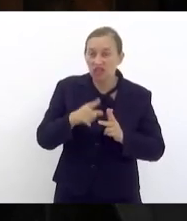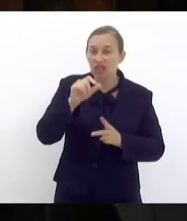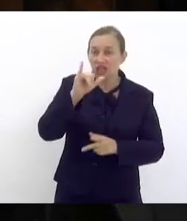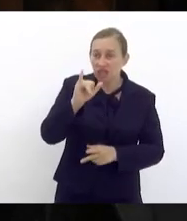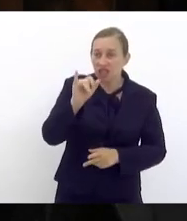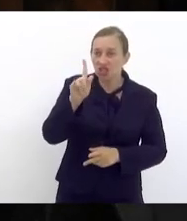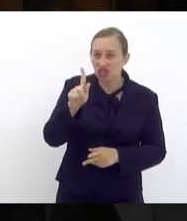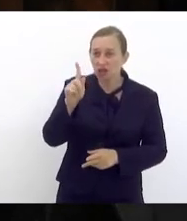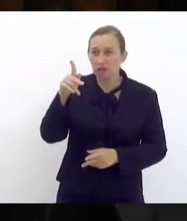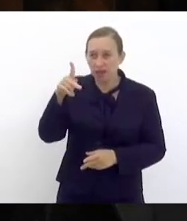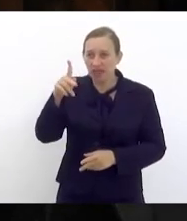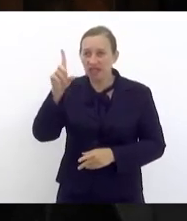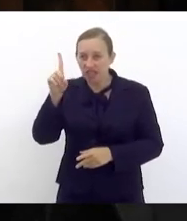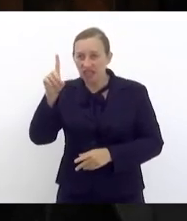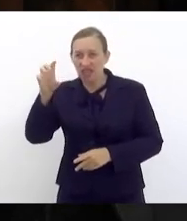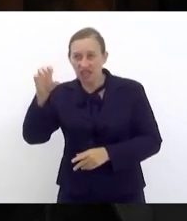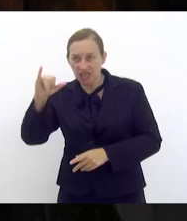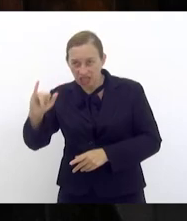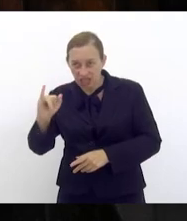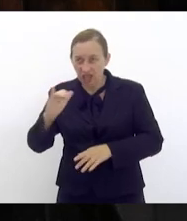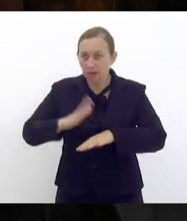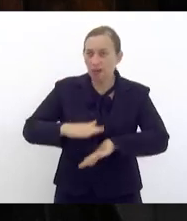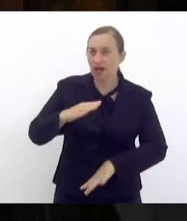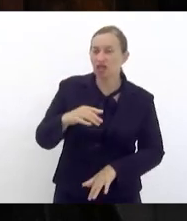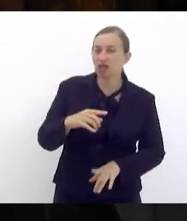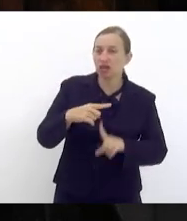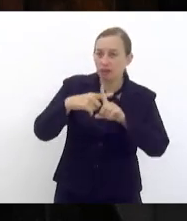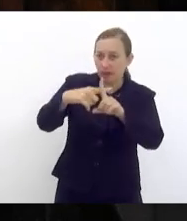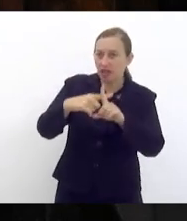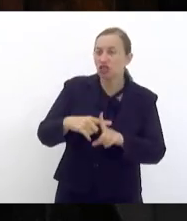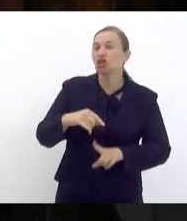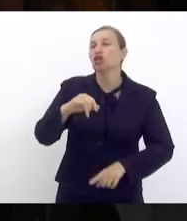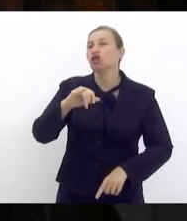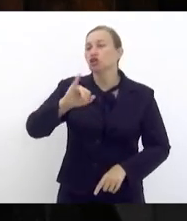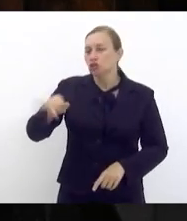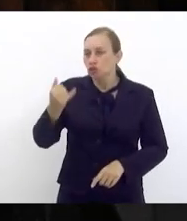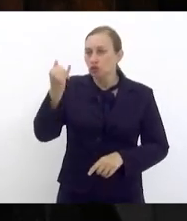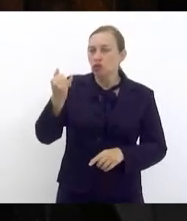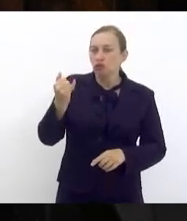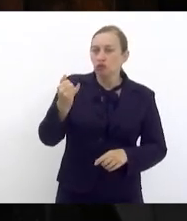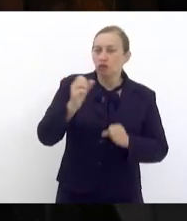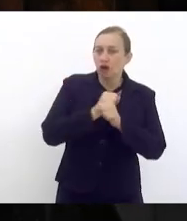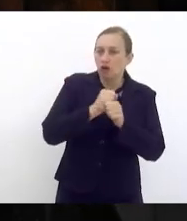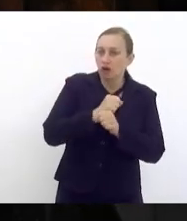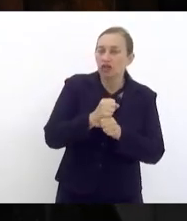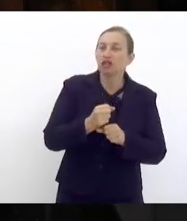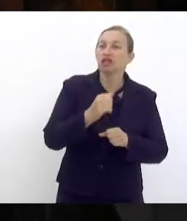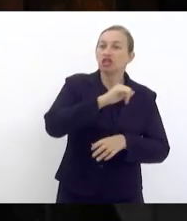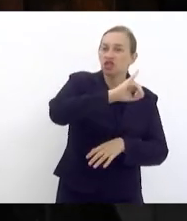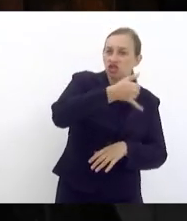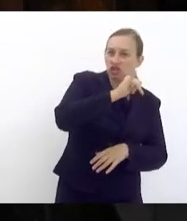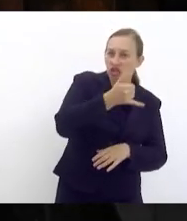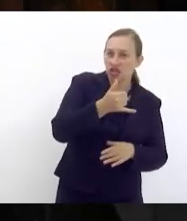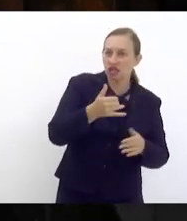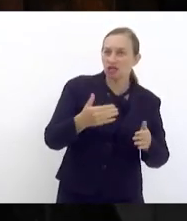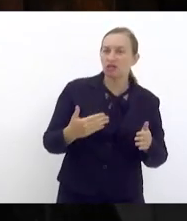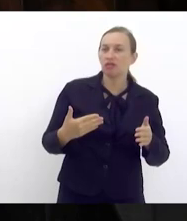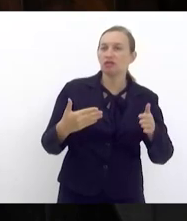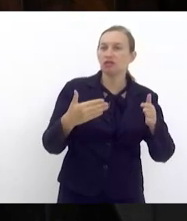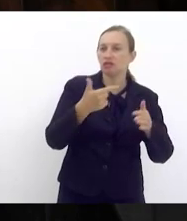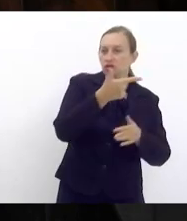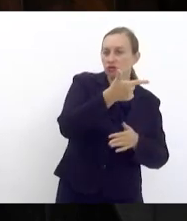IGPDI, mais juros de 6% ao ano. E de janeiro de 13 até a presente